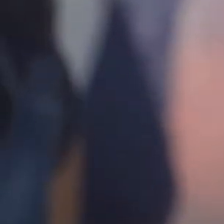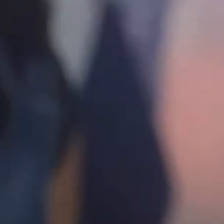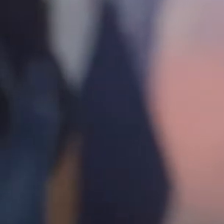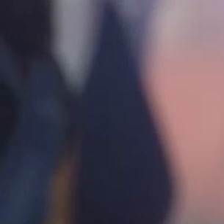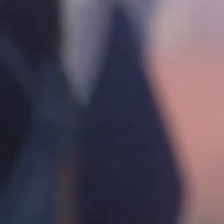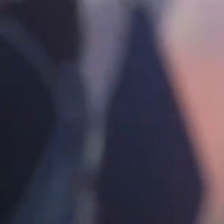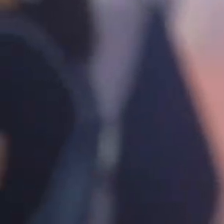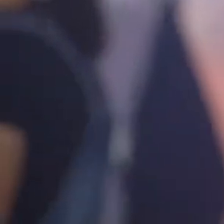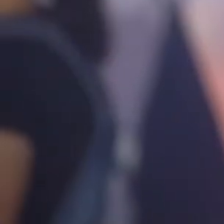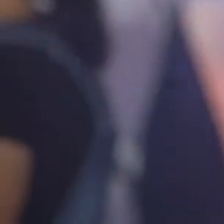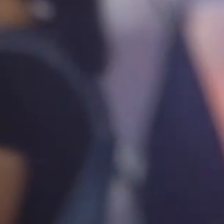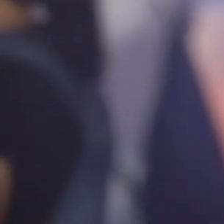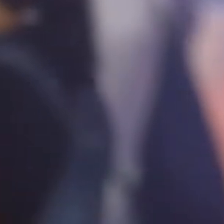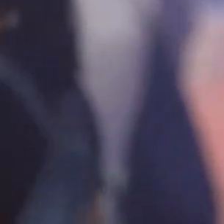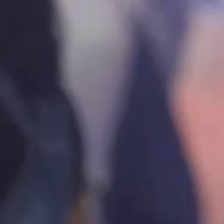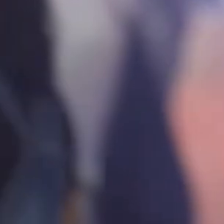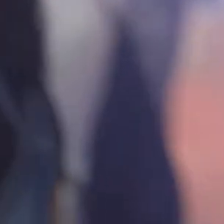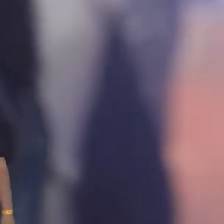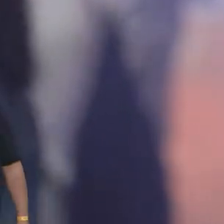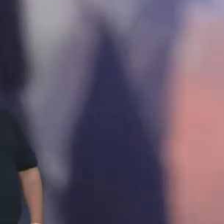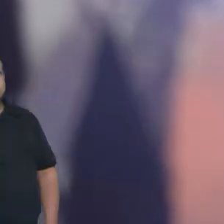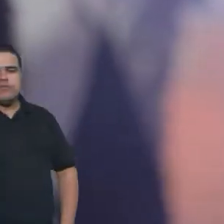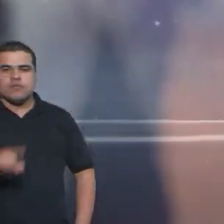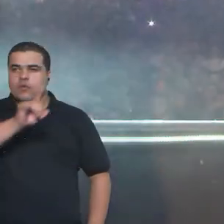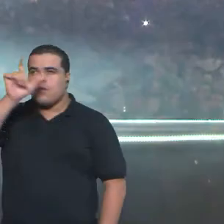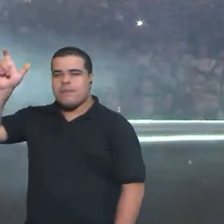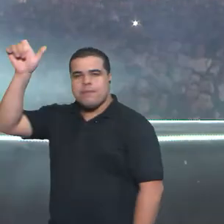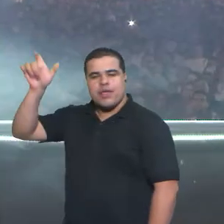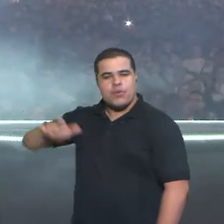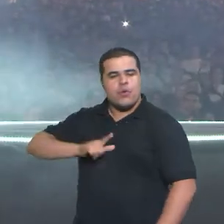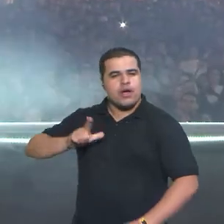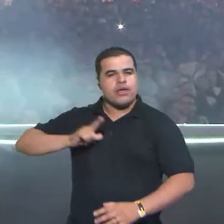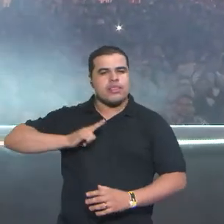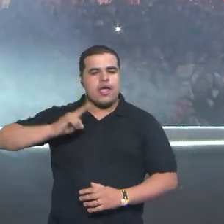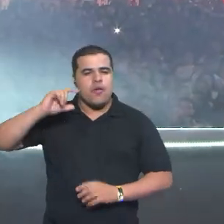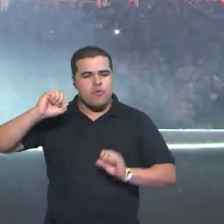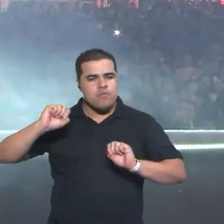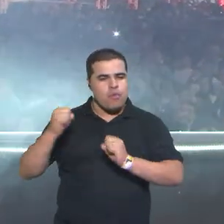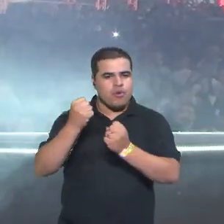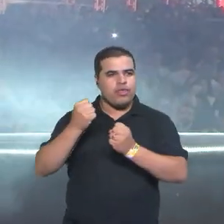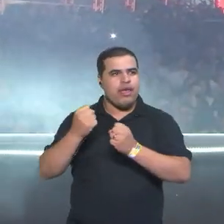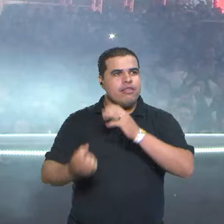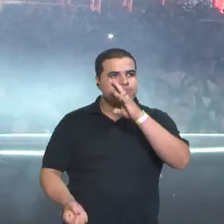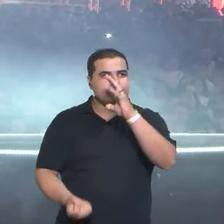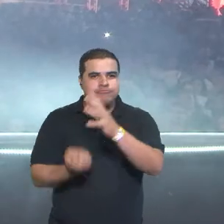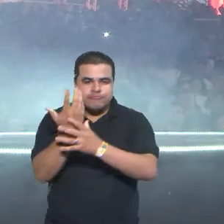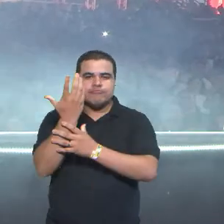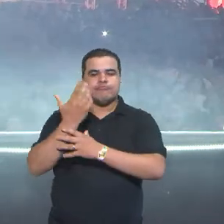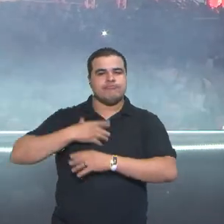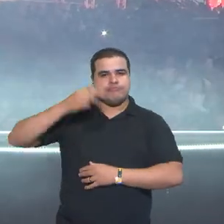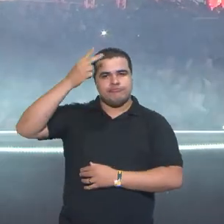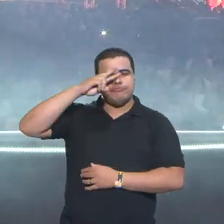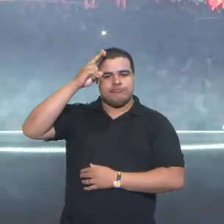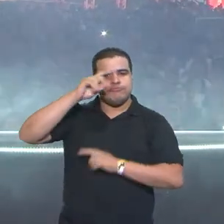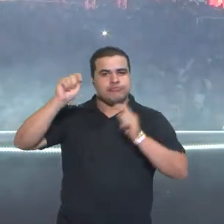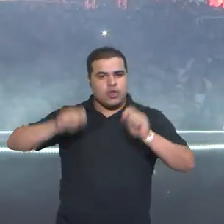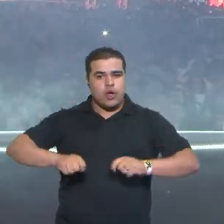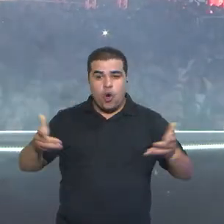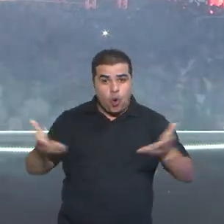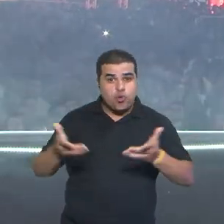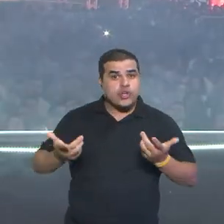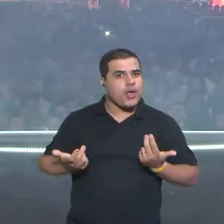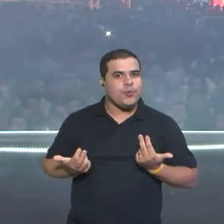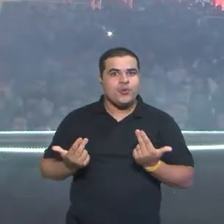a quem tem o poder de virar a história e hoje não é diferente